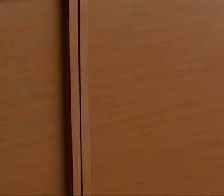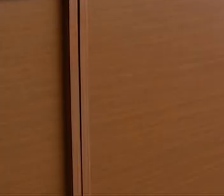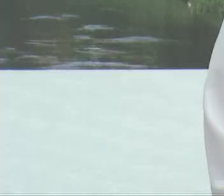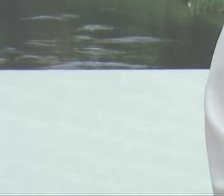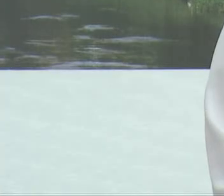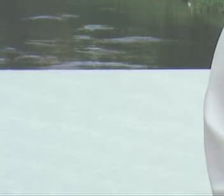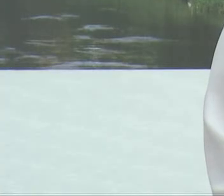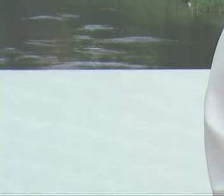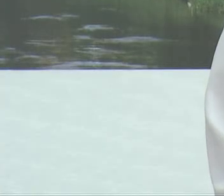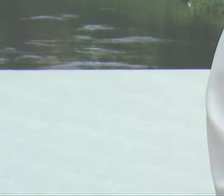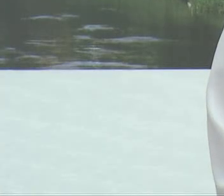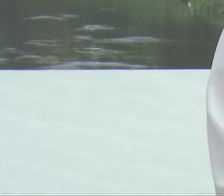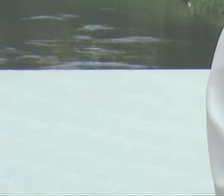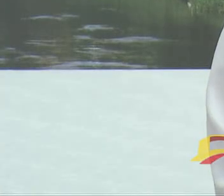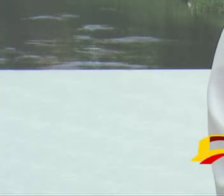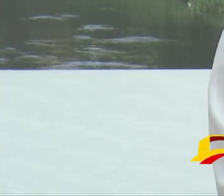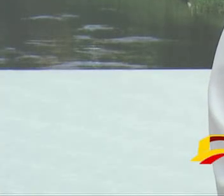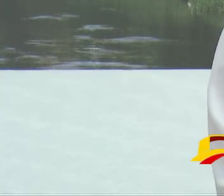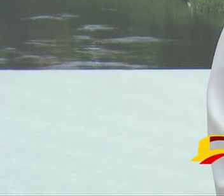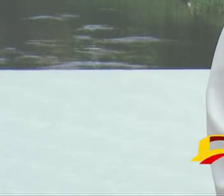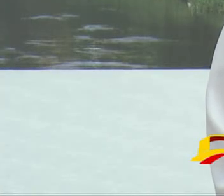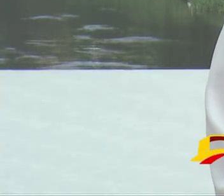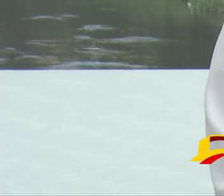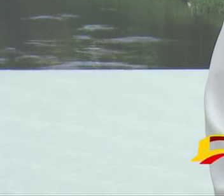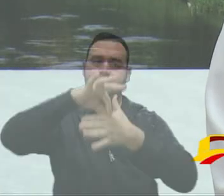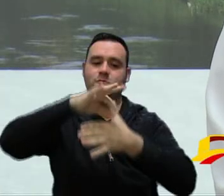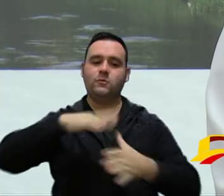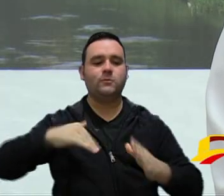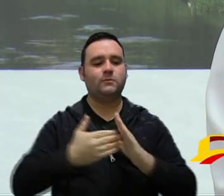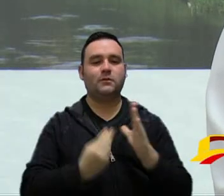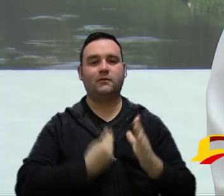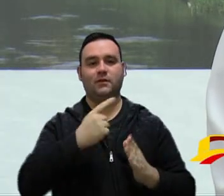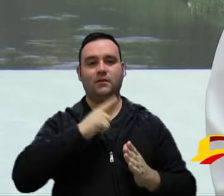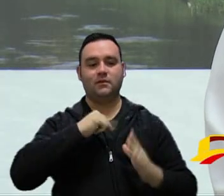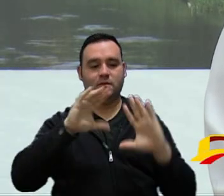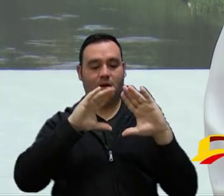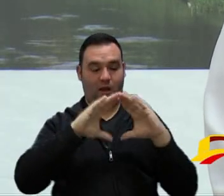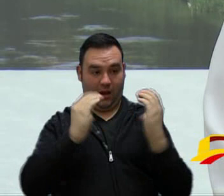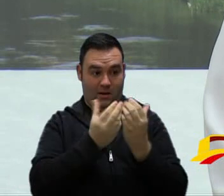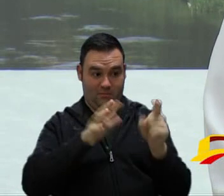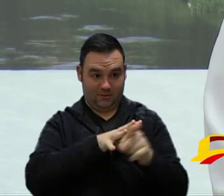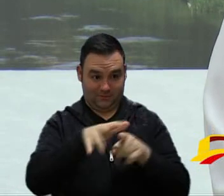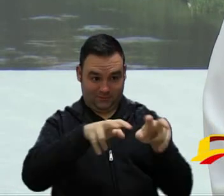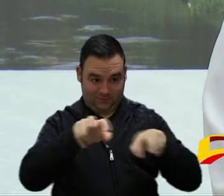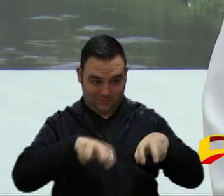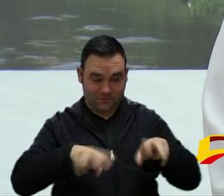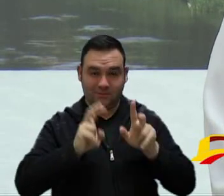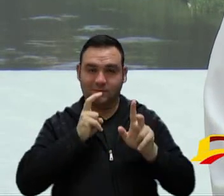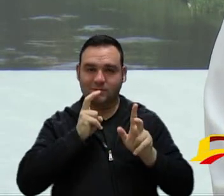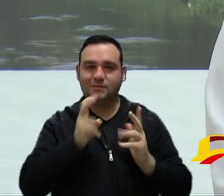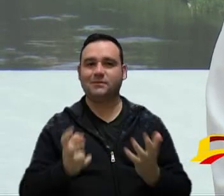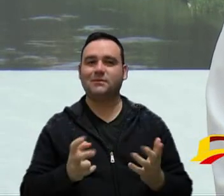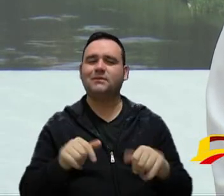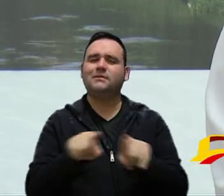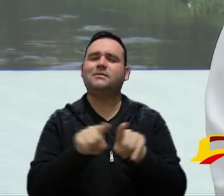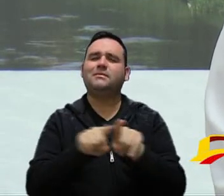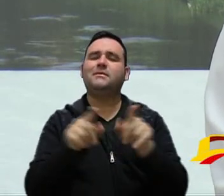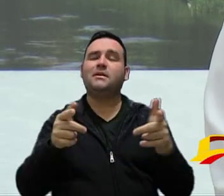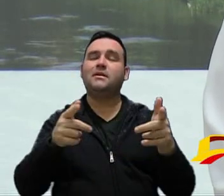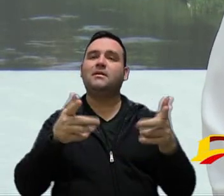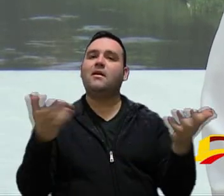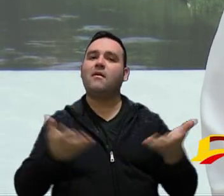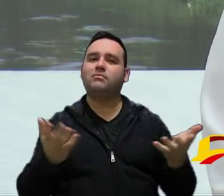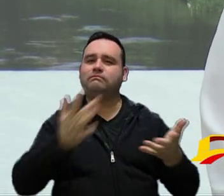olá senhoras e senhores autoridades e lideranças presentes ao plenário da câmara municipal de sorocaba ea